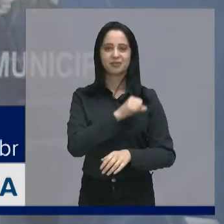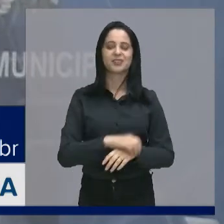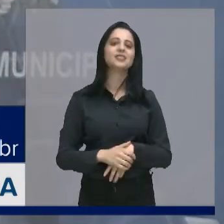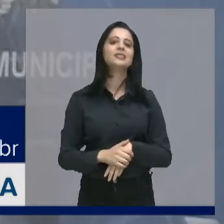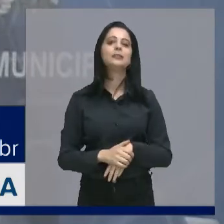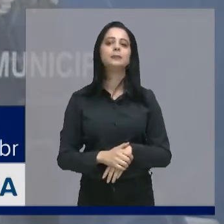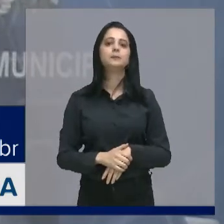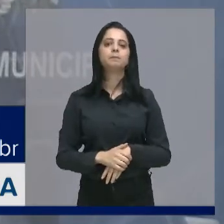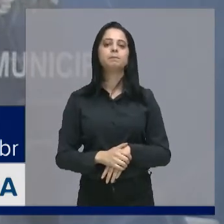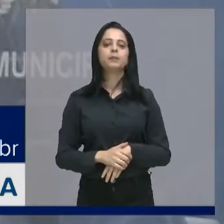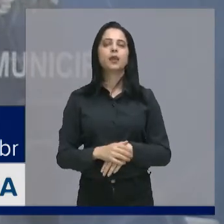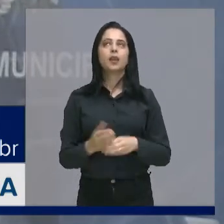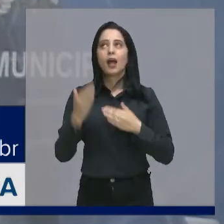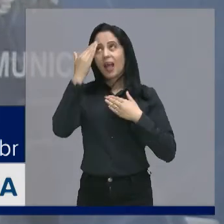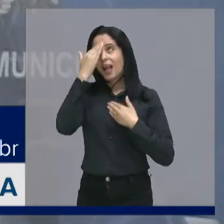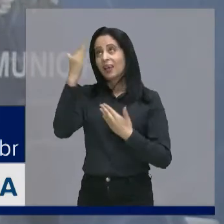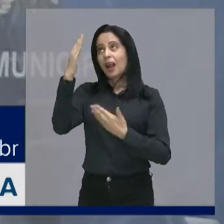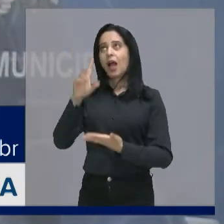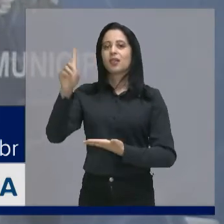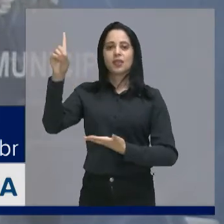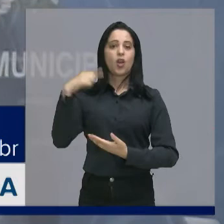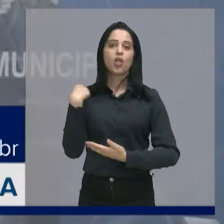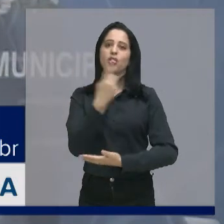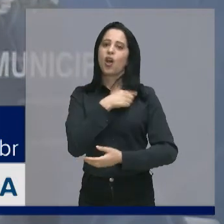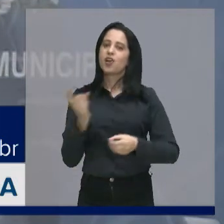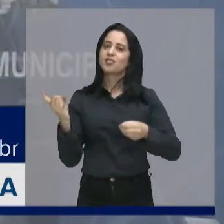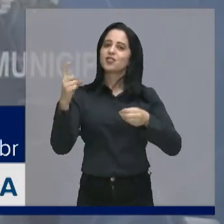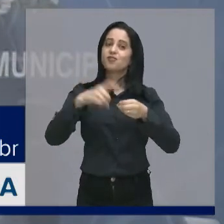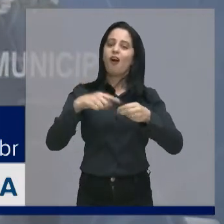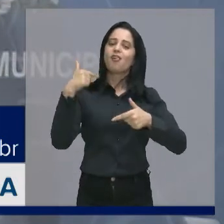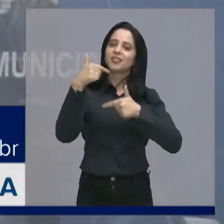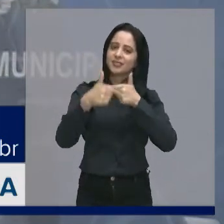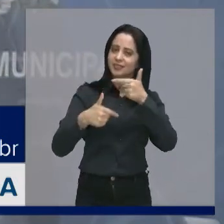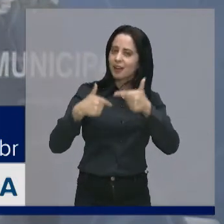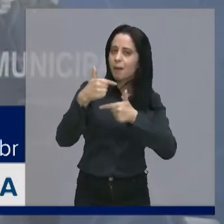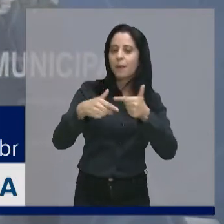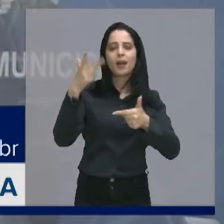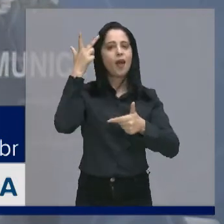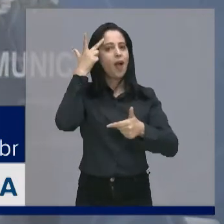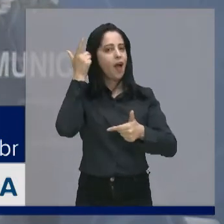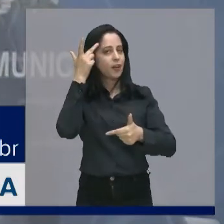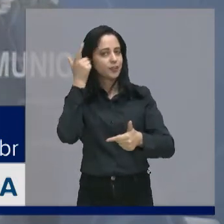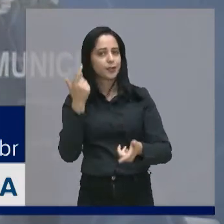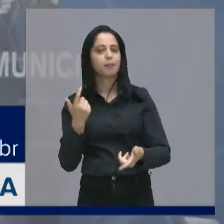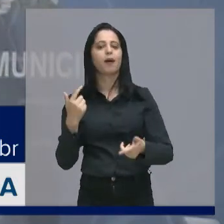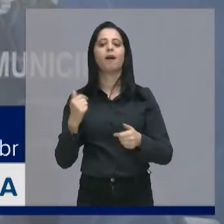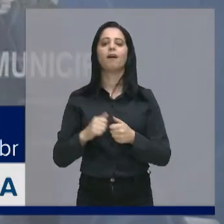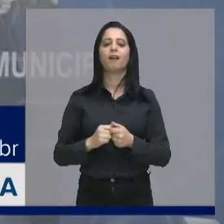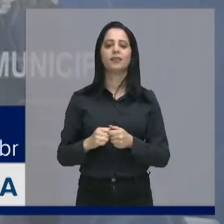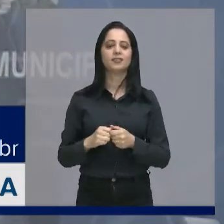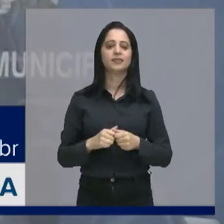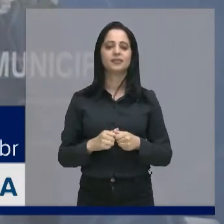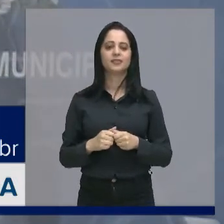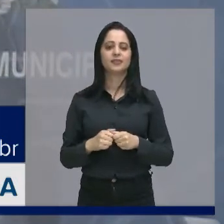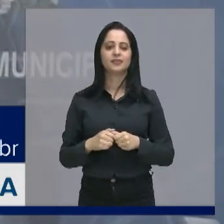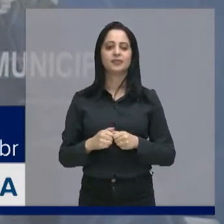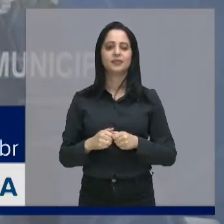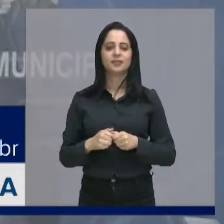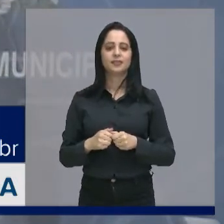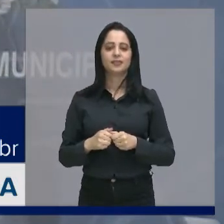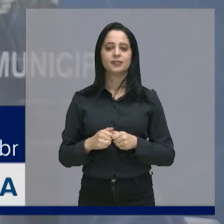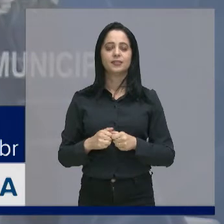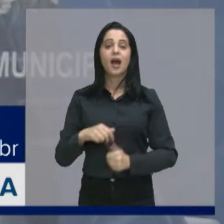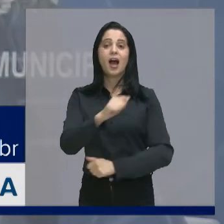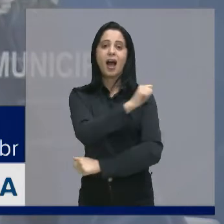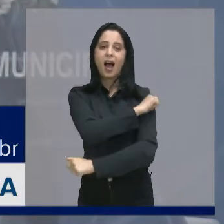voltando, graças a Deus, a nossa rotina normal, voltando aos nossos